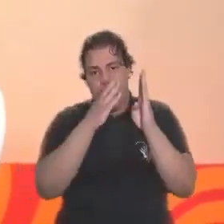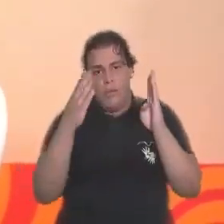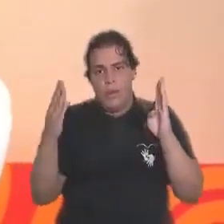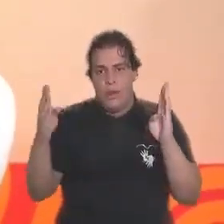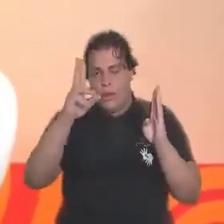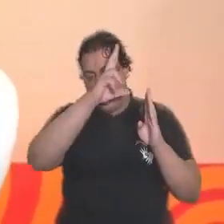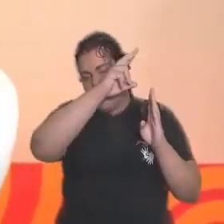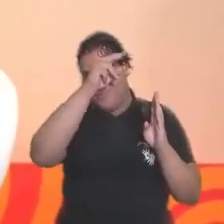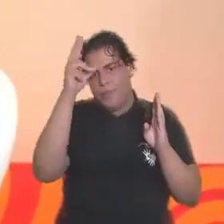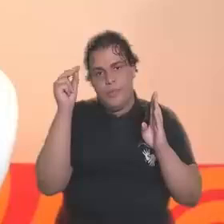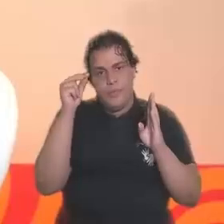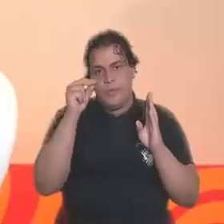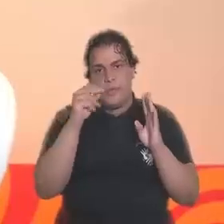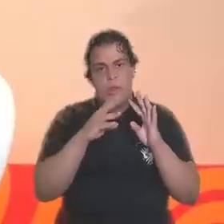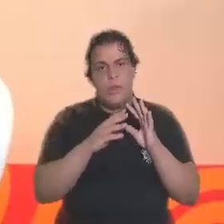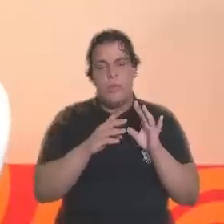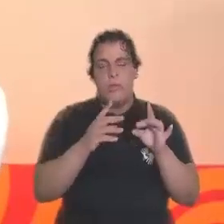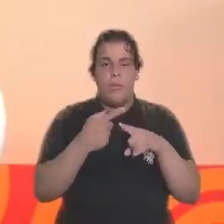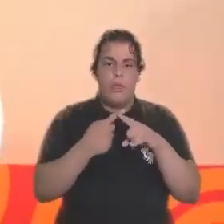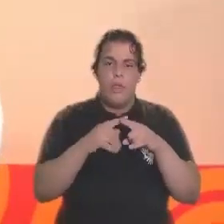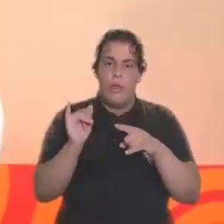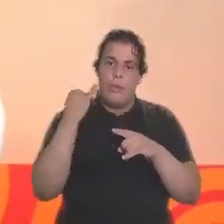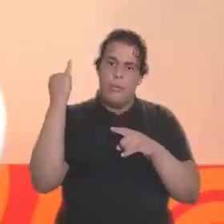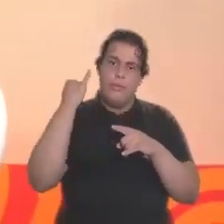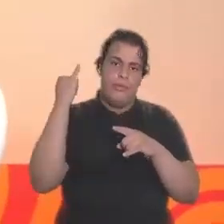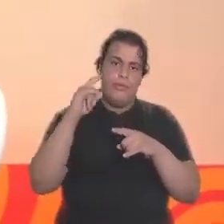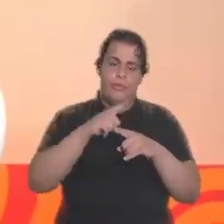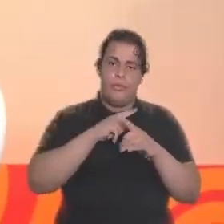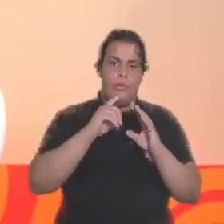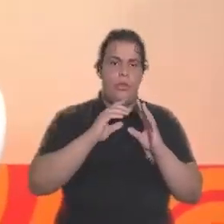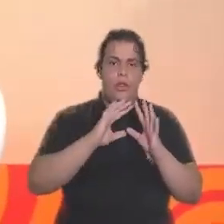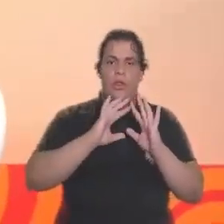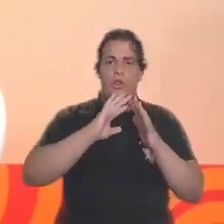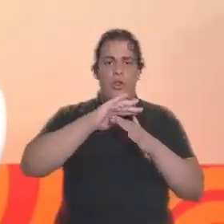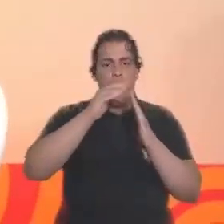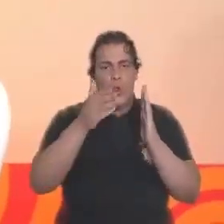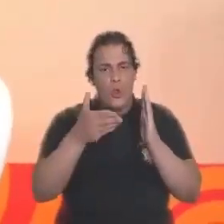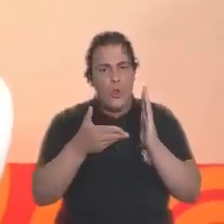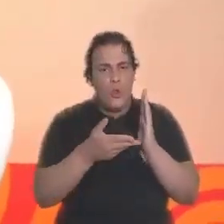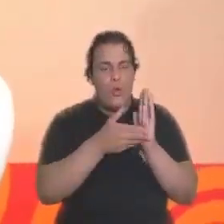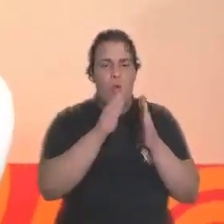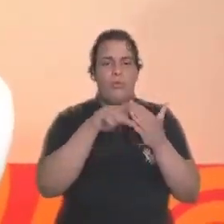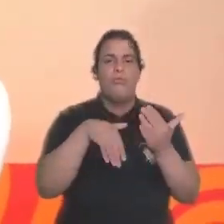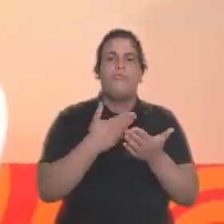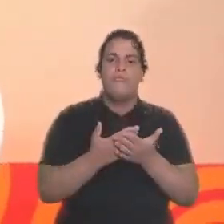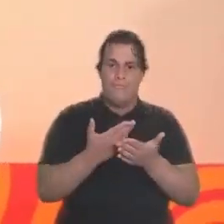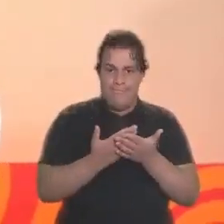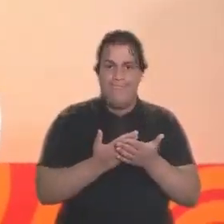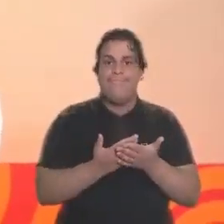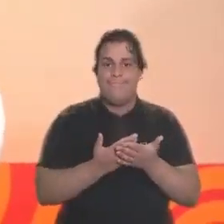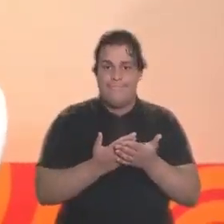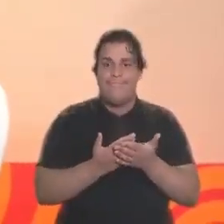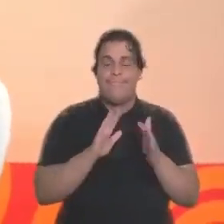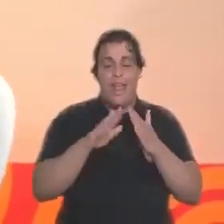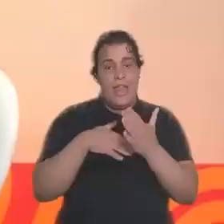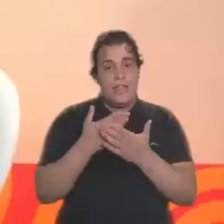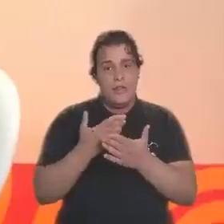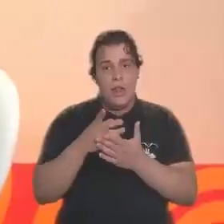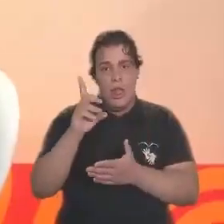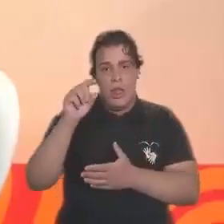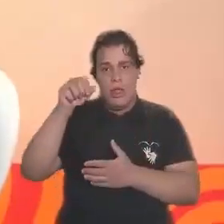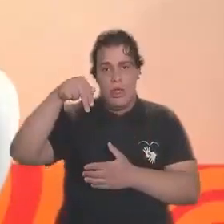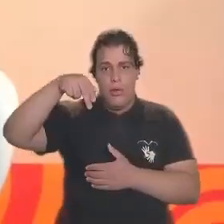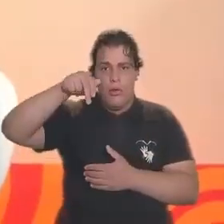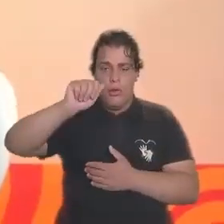que seja trabalhado em todas as escolas. A Escola Municipal Dona Gabriela, que estão aqui, é o projeto piloto. Então, as